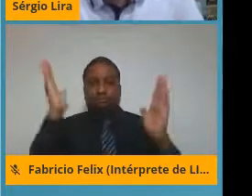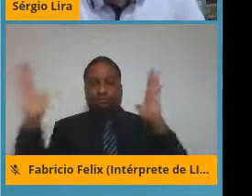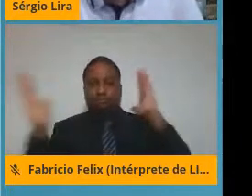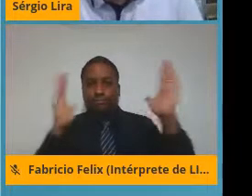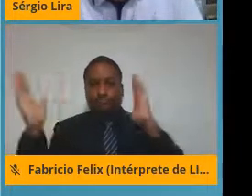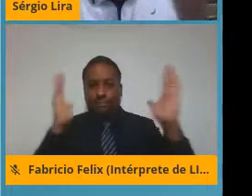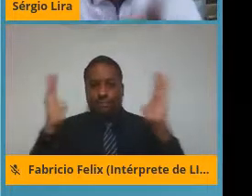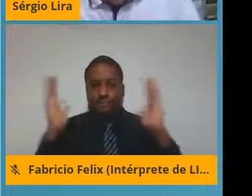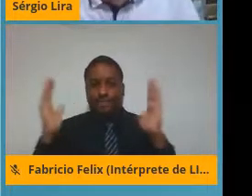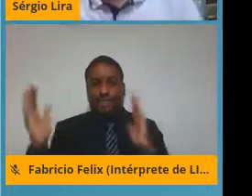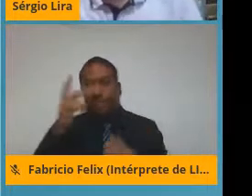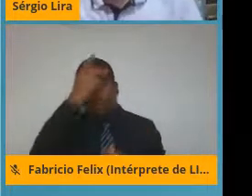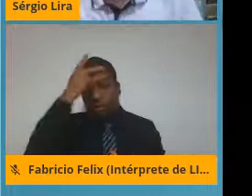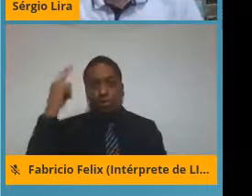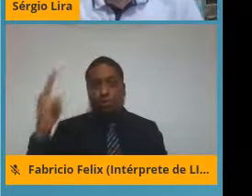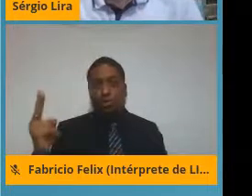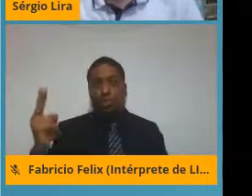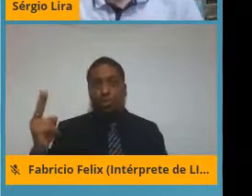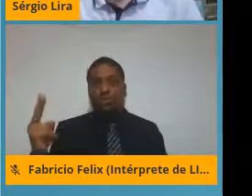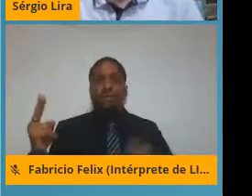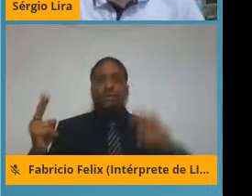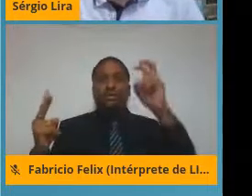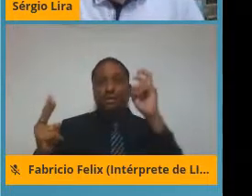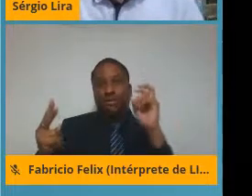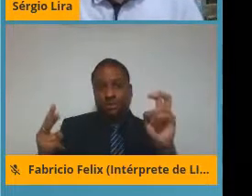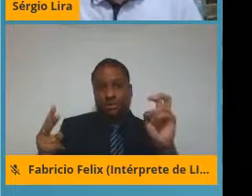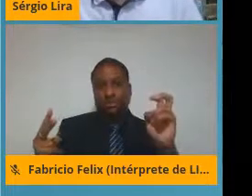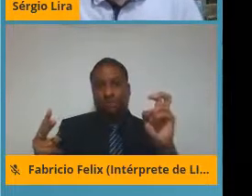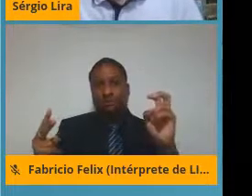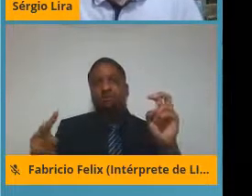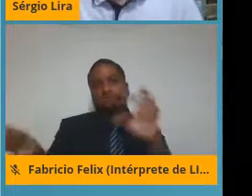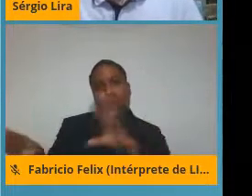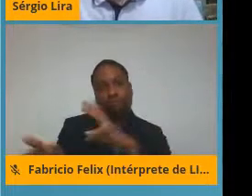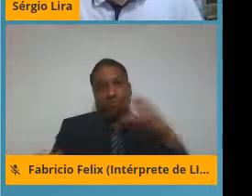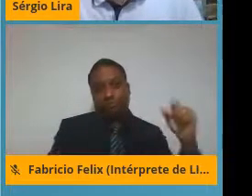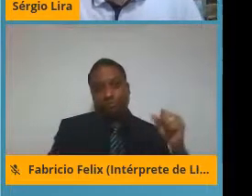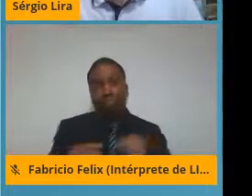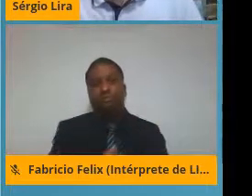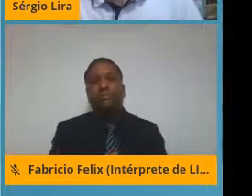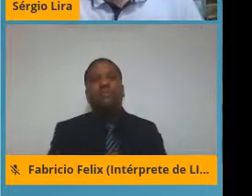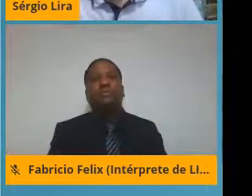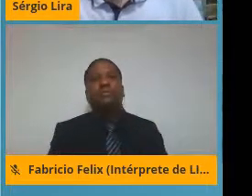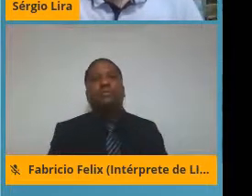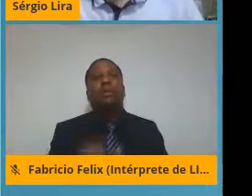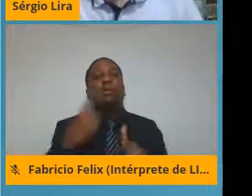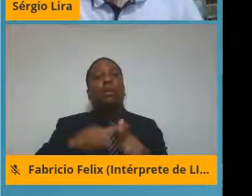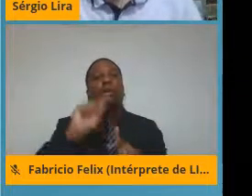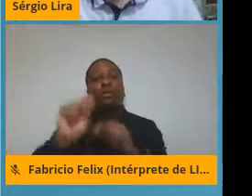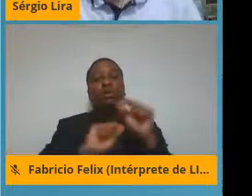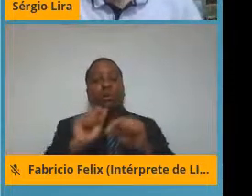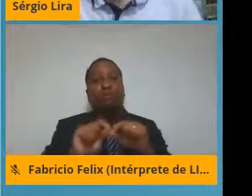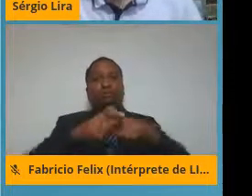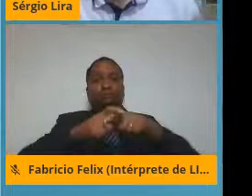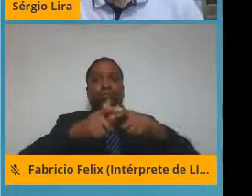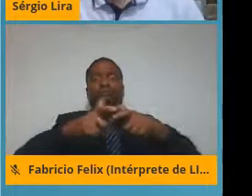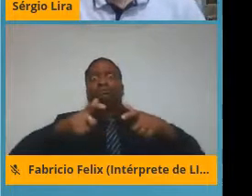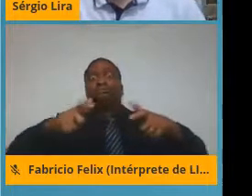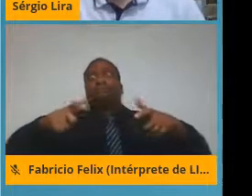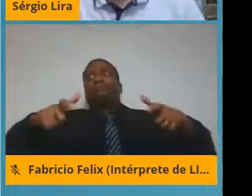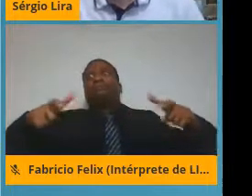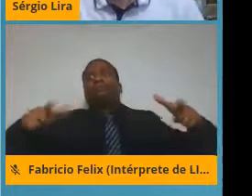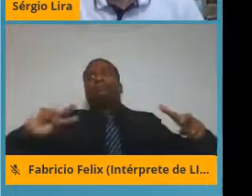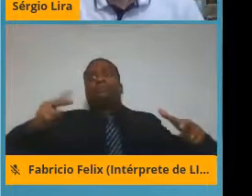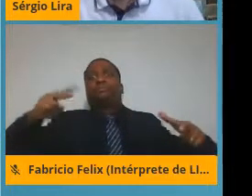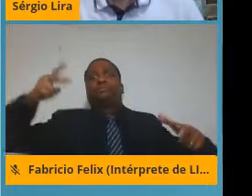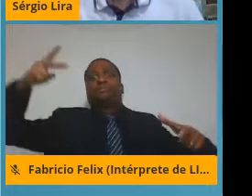a cada 2 pessoas, 5 pessoas seriam contaminadas. E aí o problema disso é que isso cresce exponencialmente, isso cresce